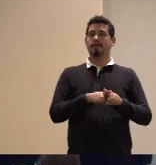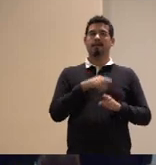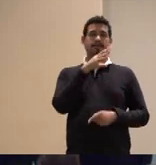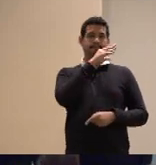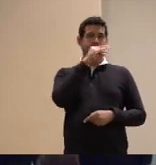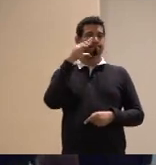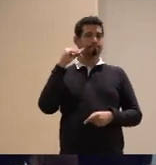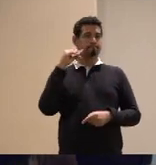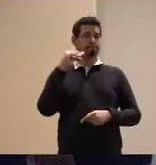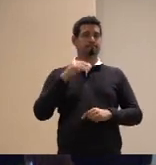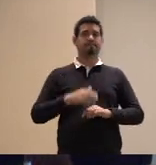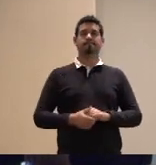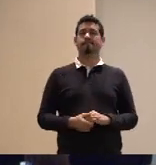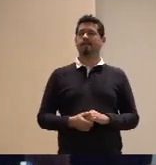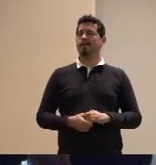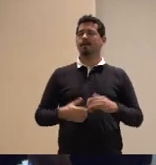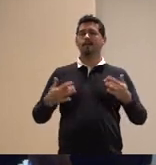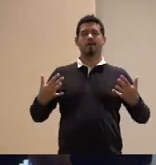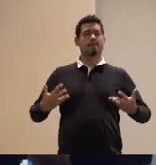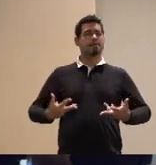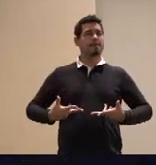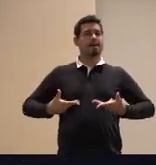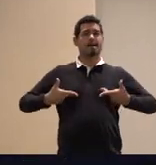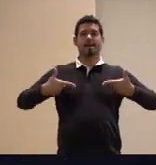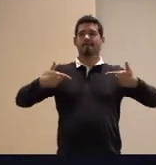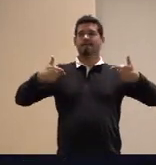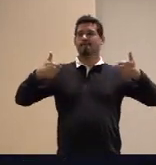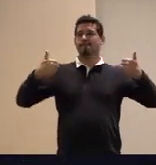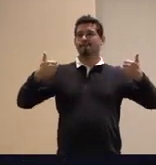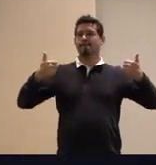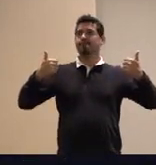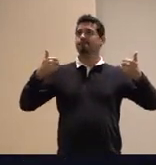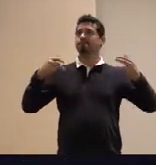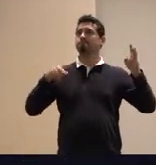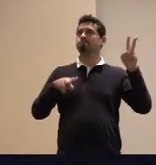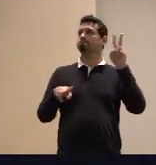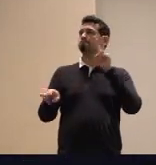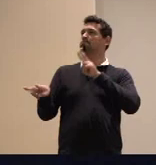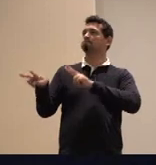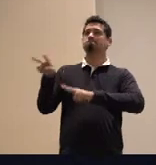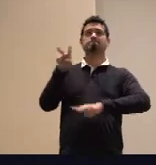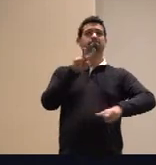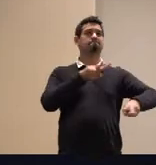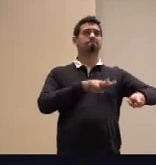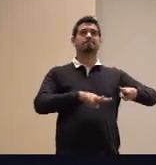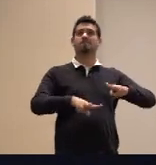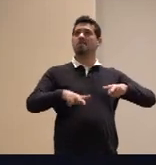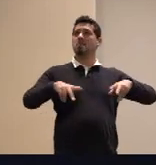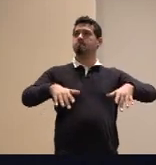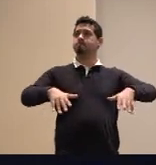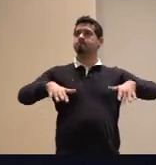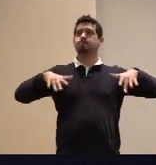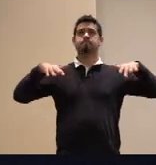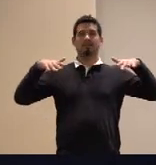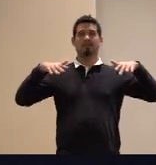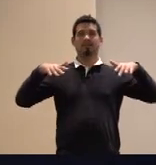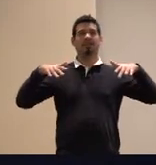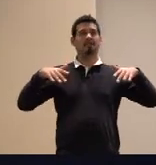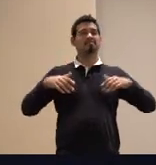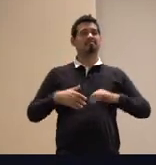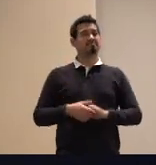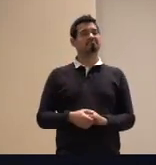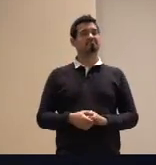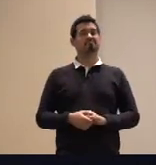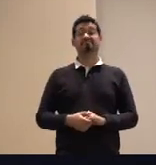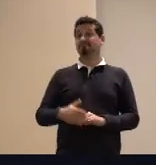É maravilhoso ver esse auditório cheio, né? Vamos aqui, estou aqui,